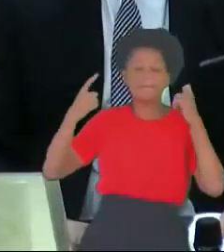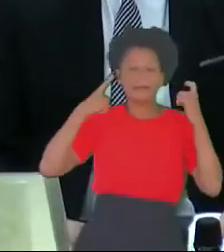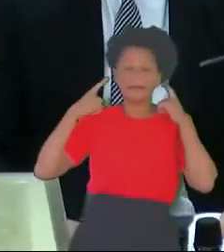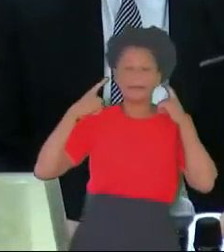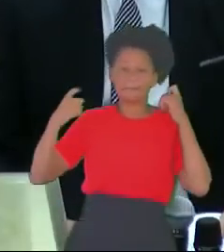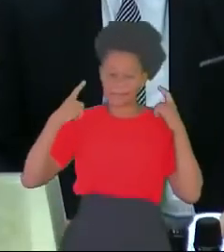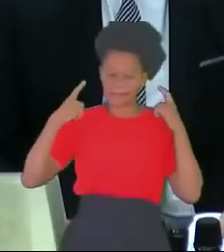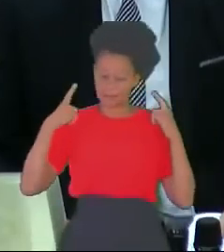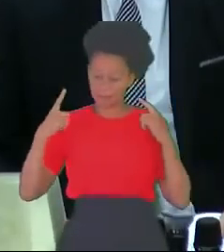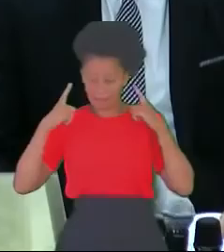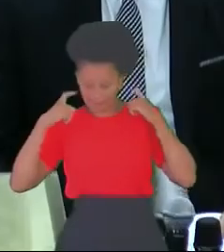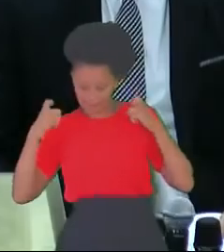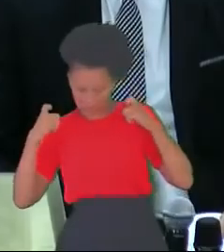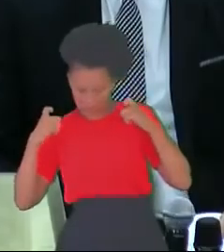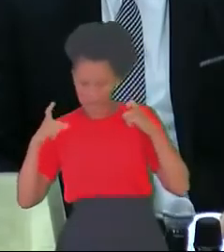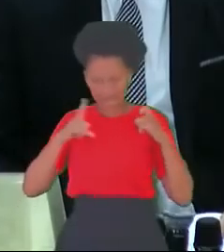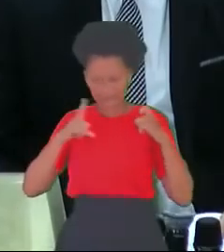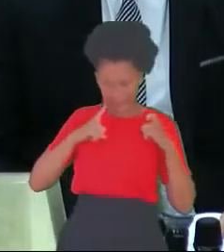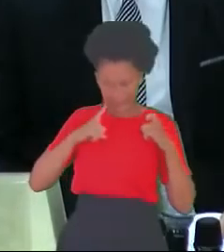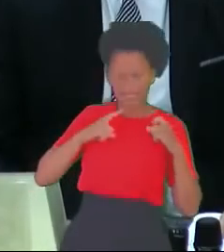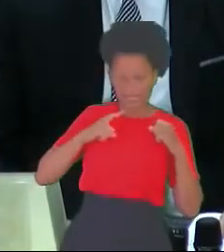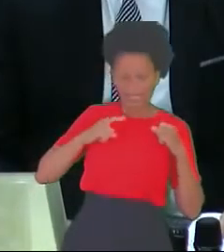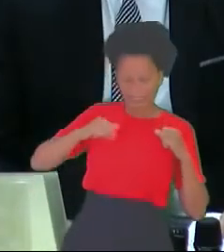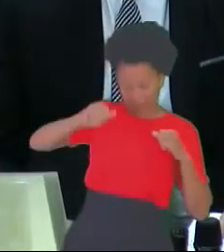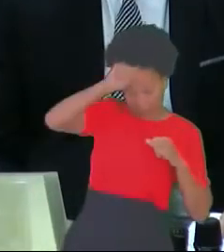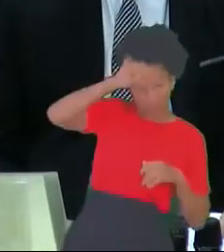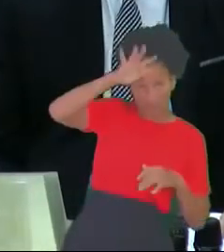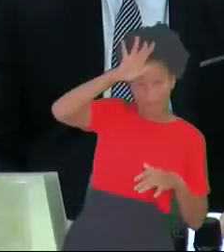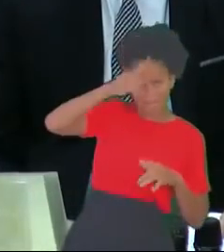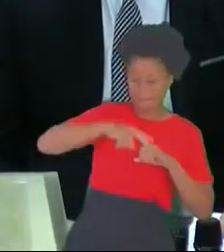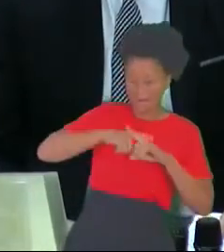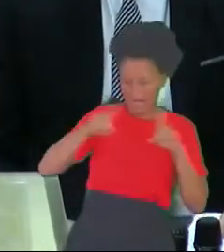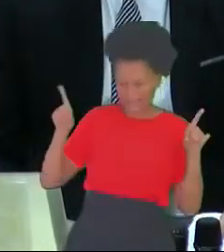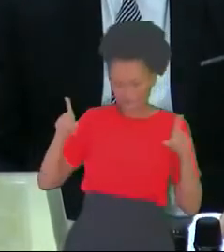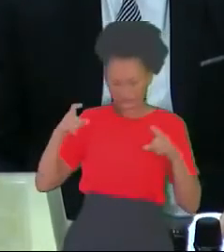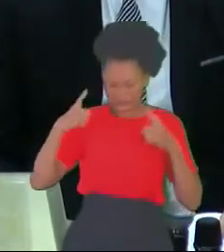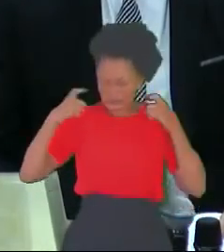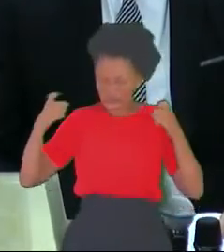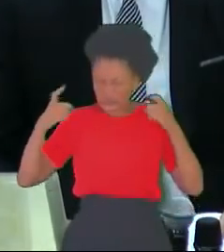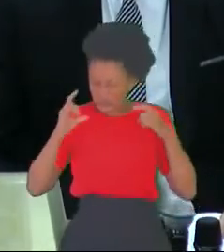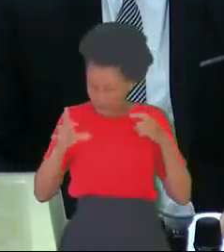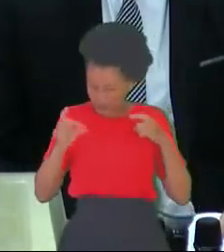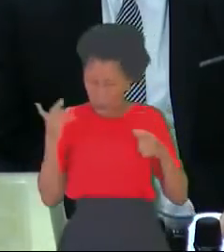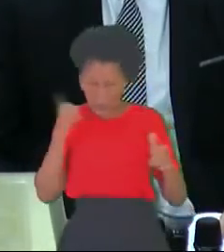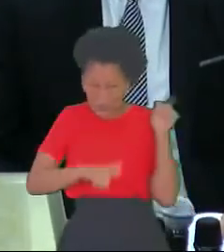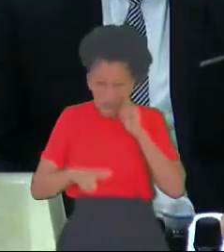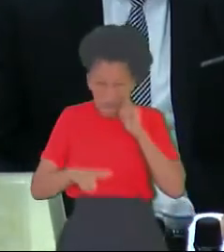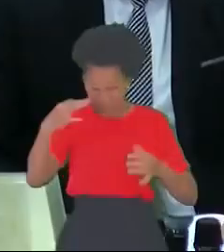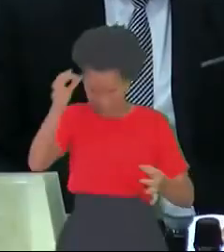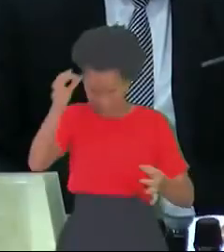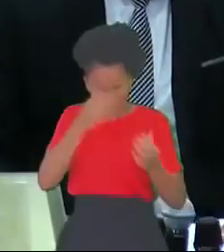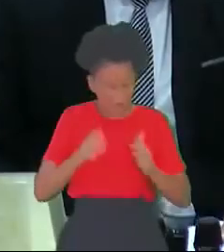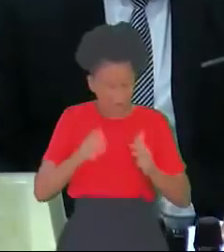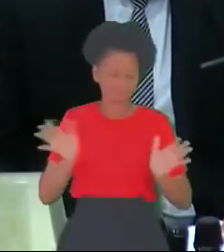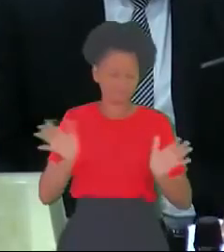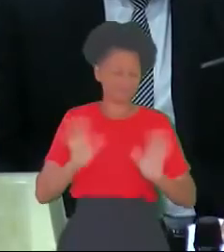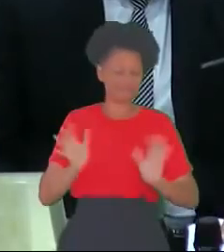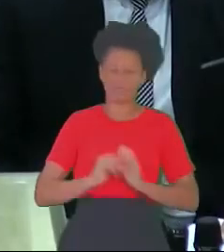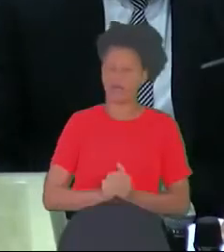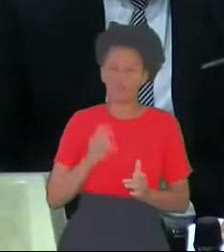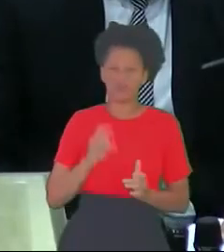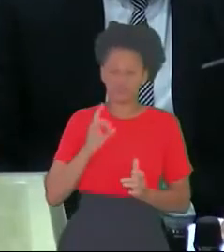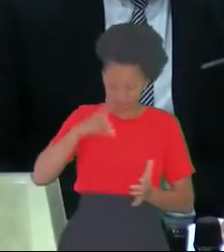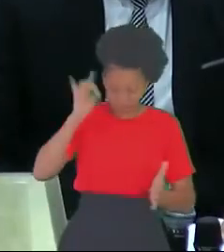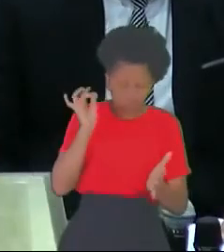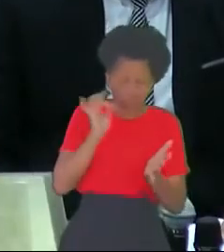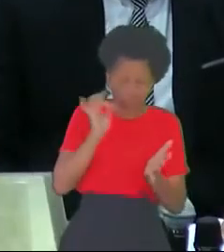traz avivamento. Avivamento traz barulho, mas barulho não traz avivamento. Nós queremos o avivamento real. Louvado seja o nome